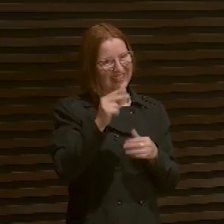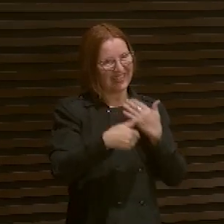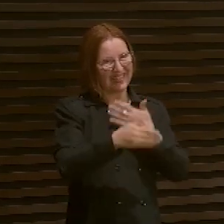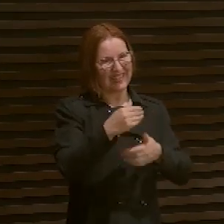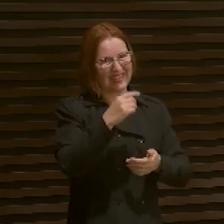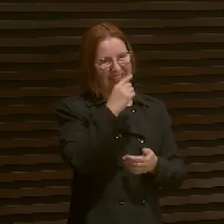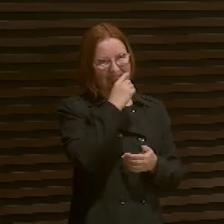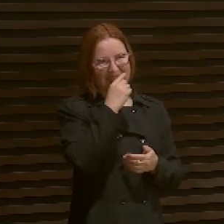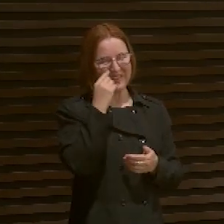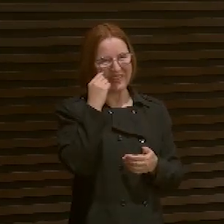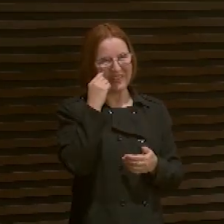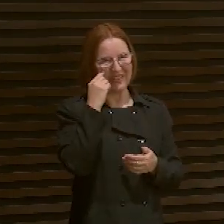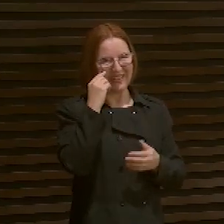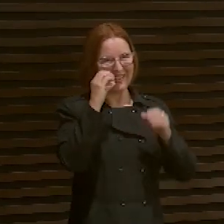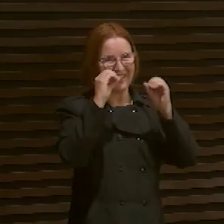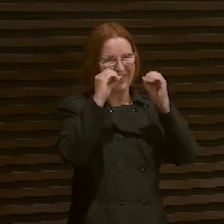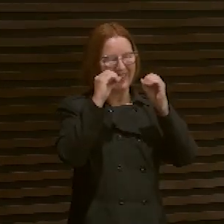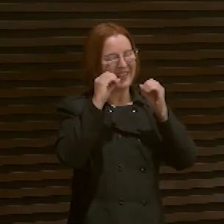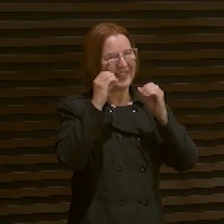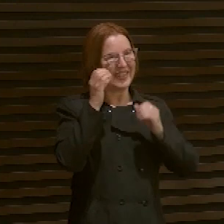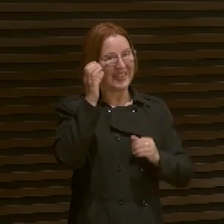da onisciência.